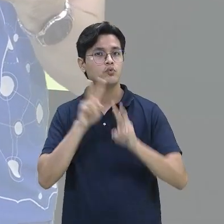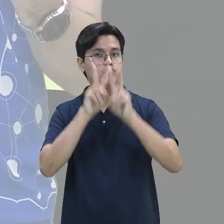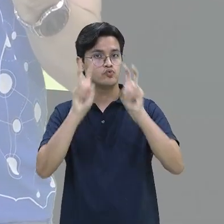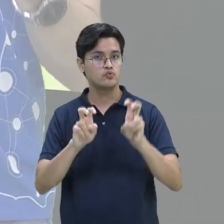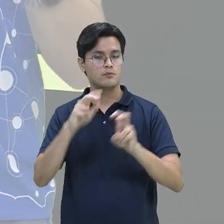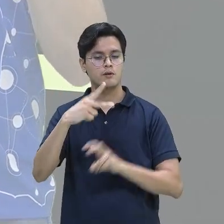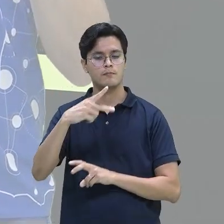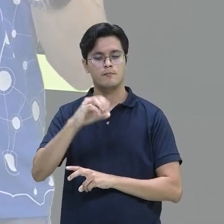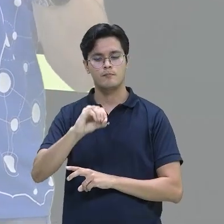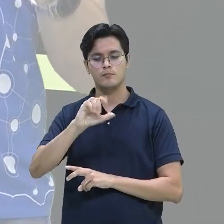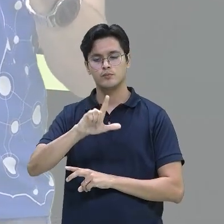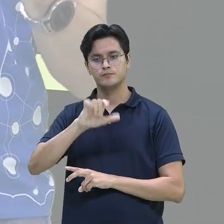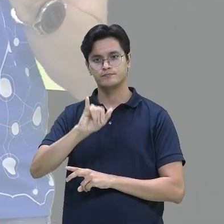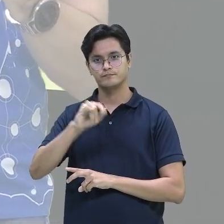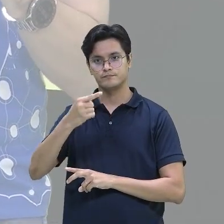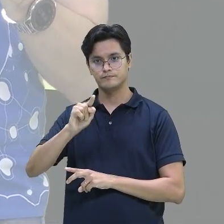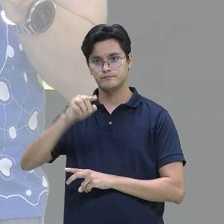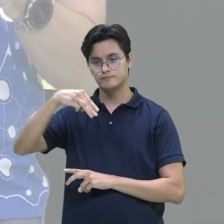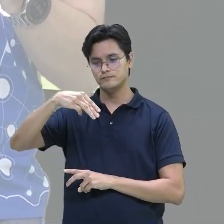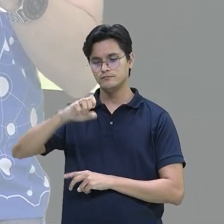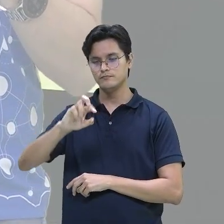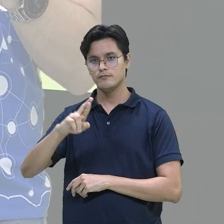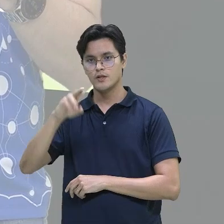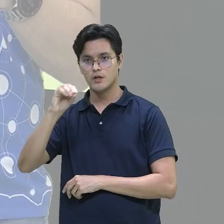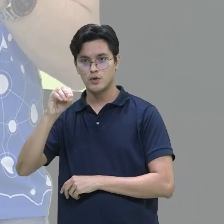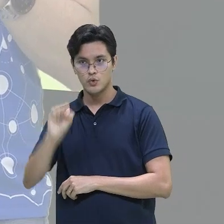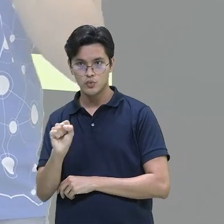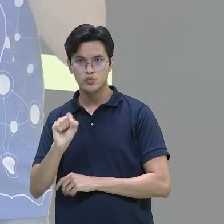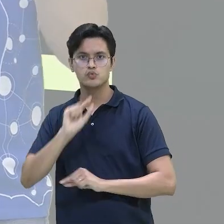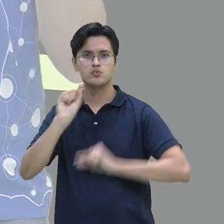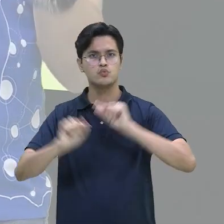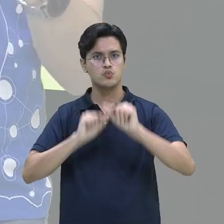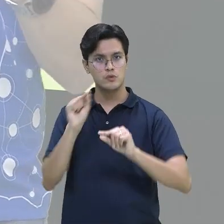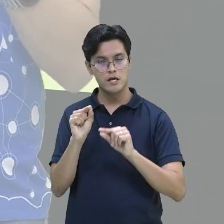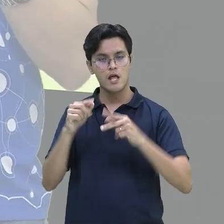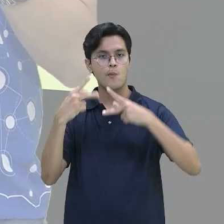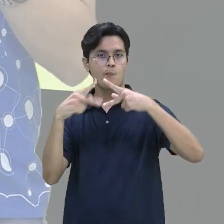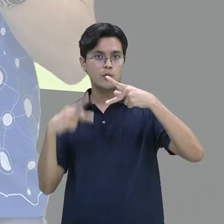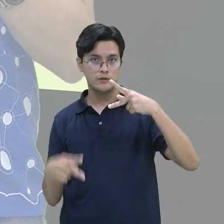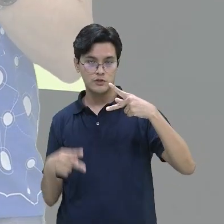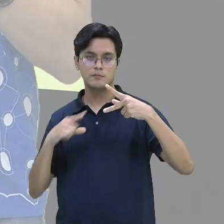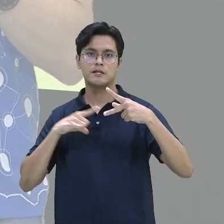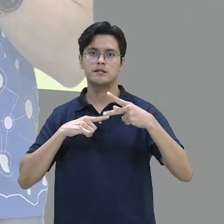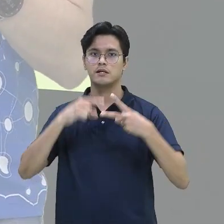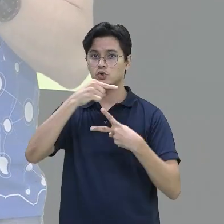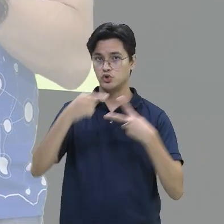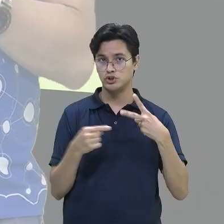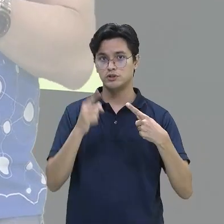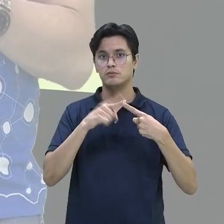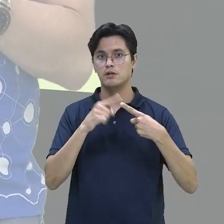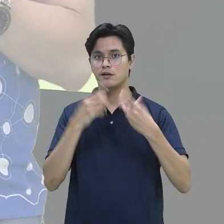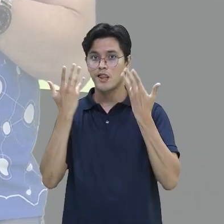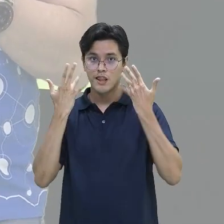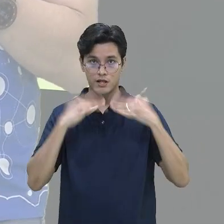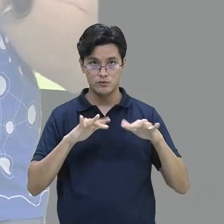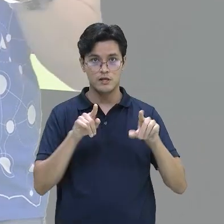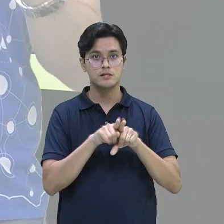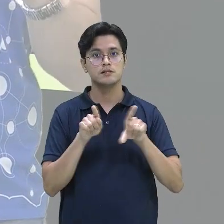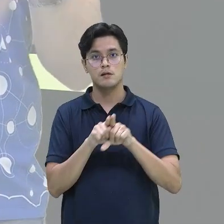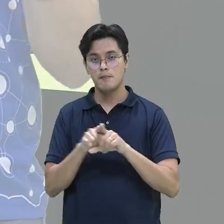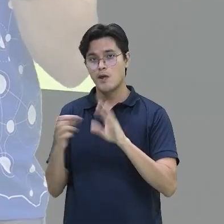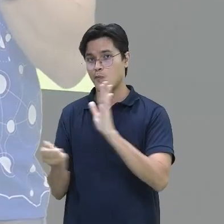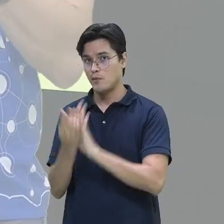polímeros, tá? Os polímeros são proteínas, nós temos naturais e nós temos sintéticas,